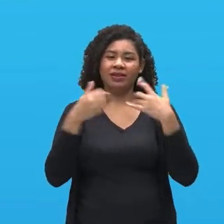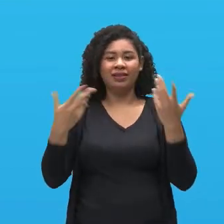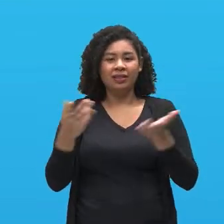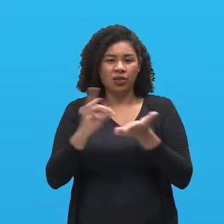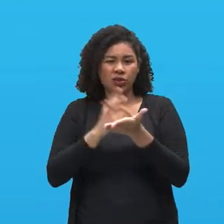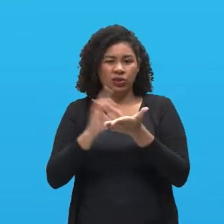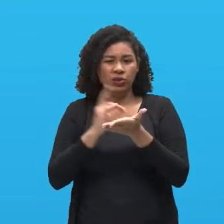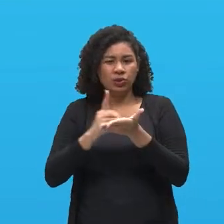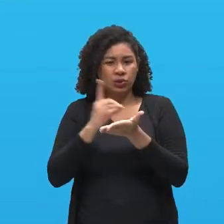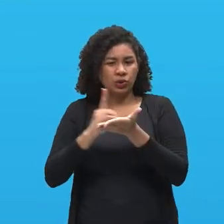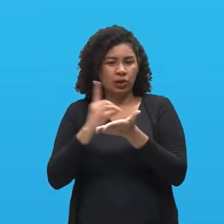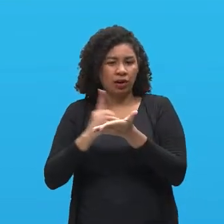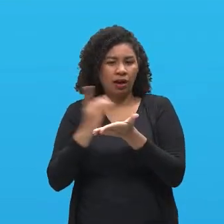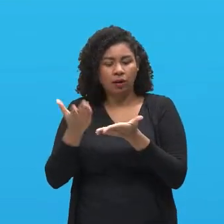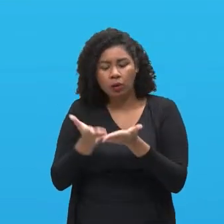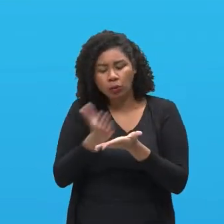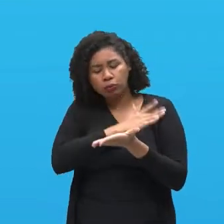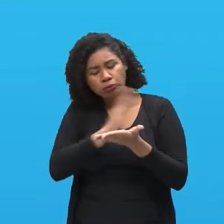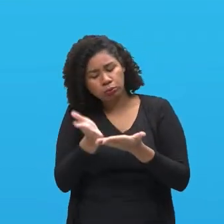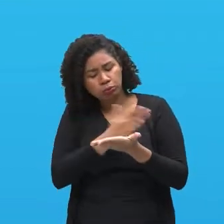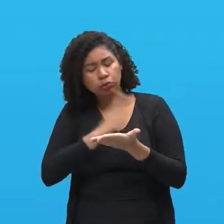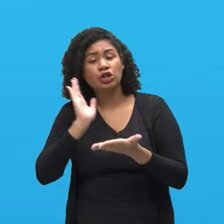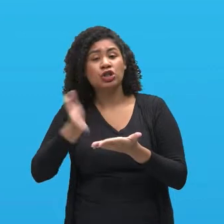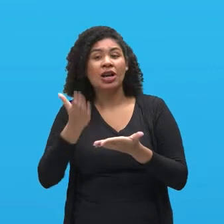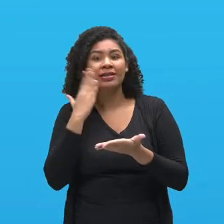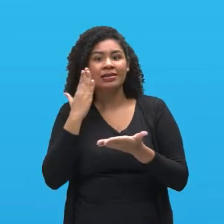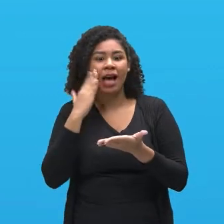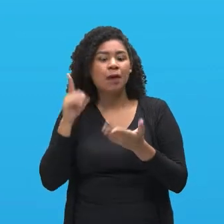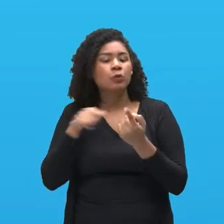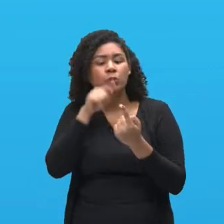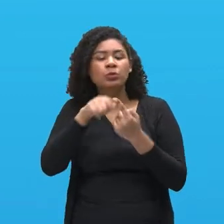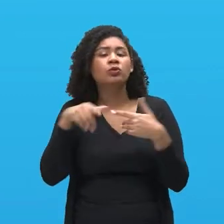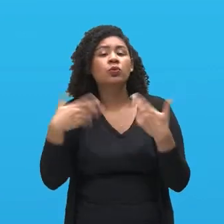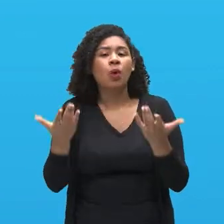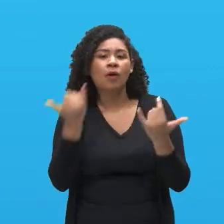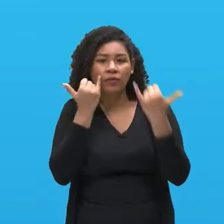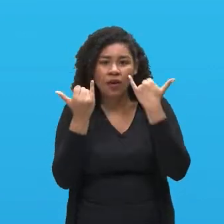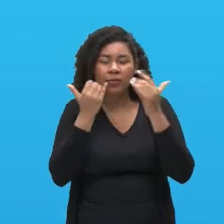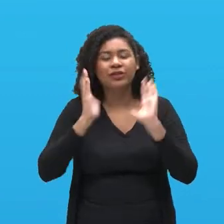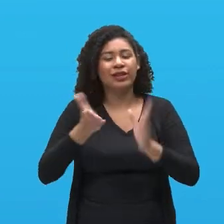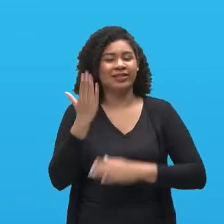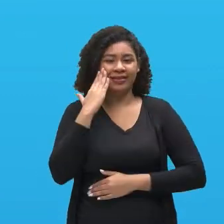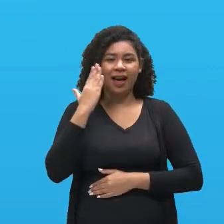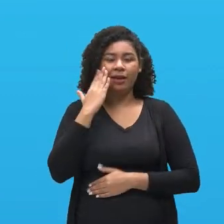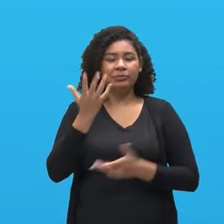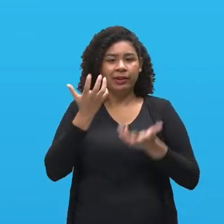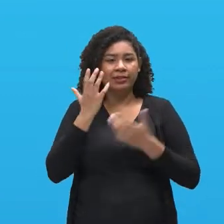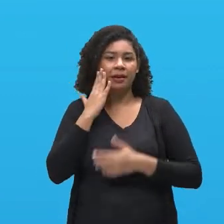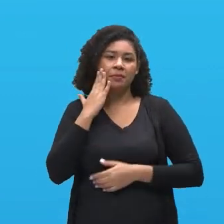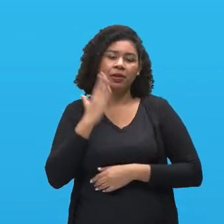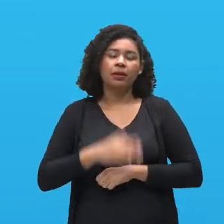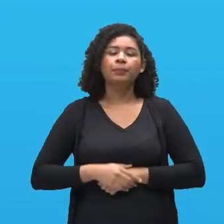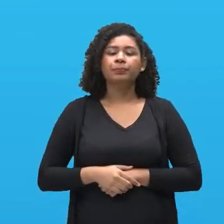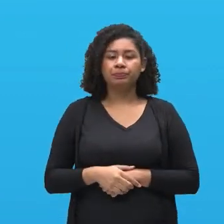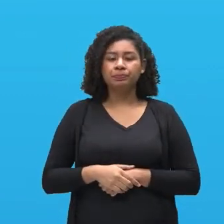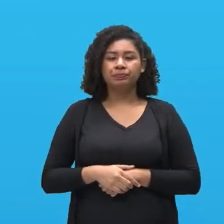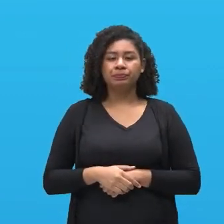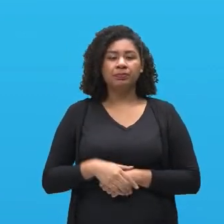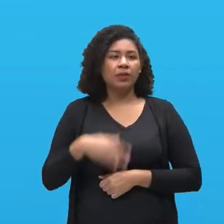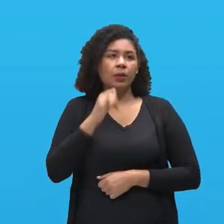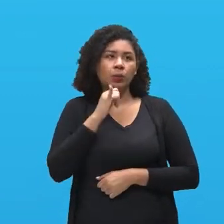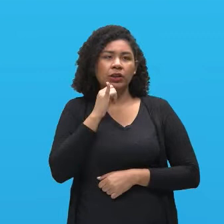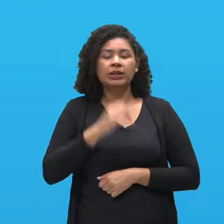quer. Você usa quando, por exemplo, quando vocês forem aprovados no vestibular. Tá lá a lista, vocês vão lá com o dedinho assim na